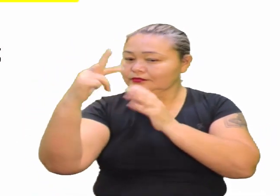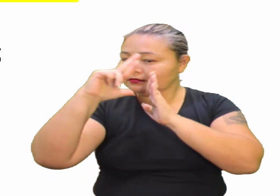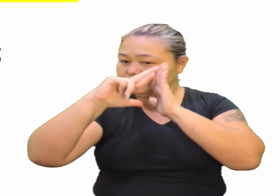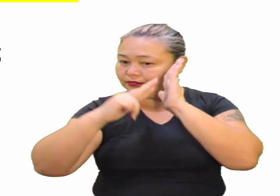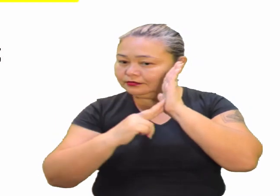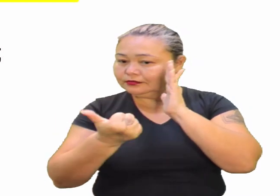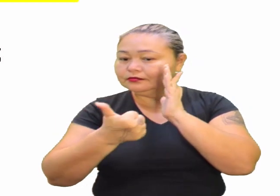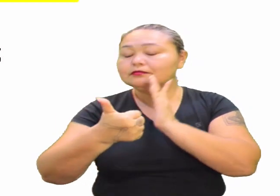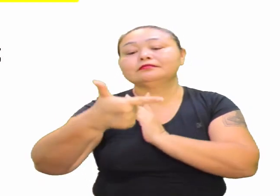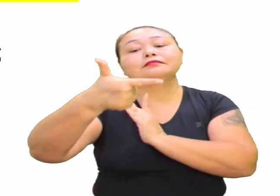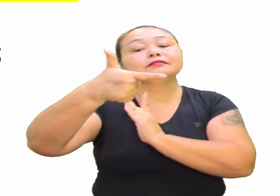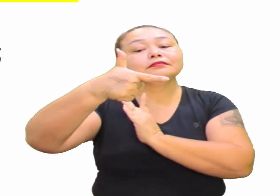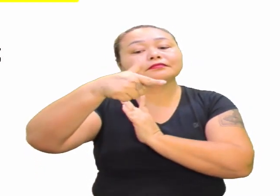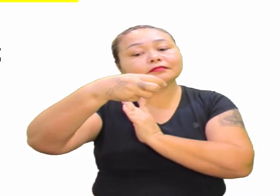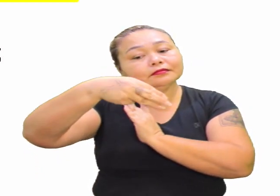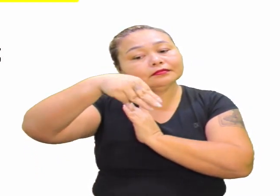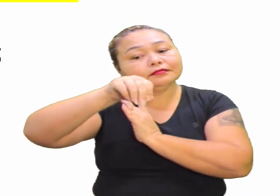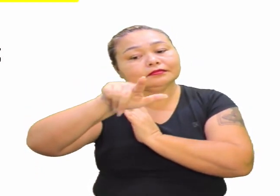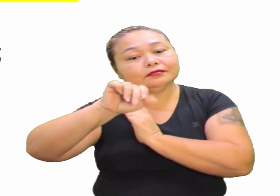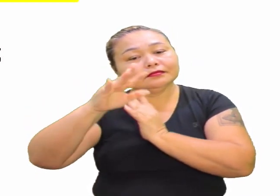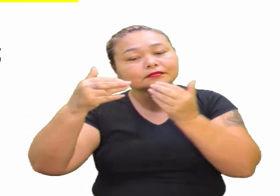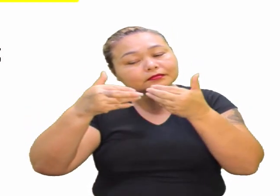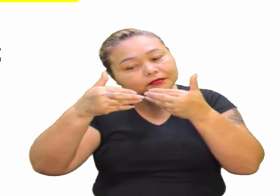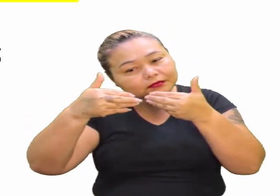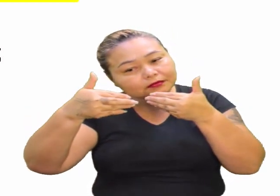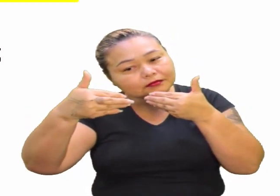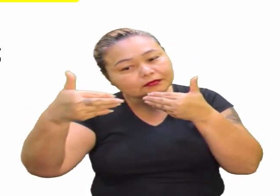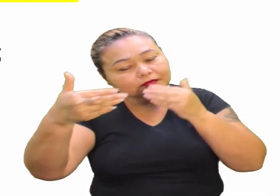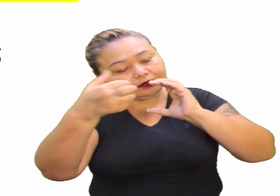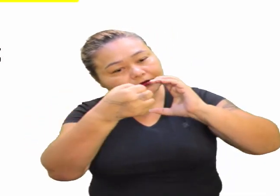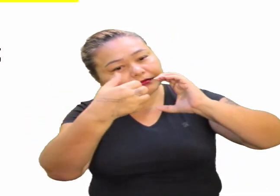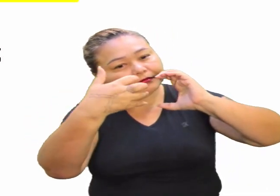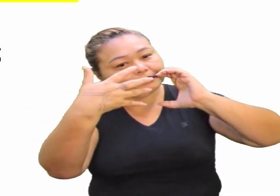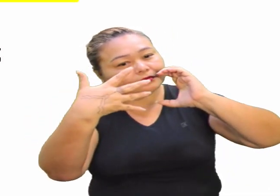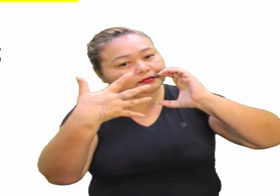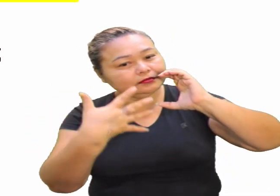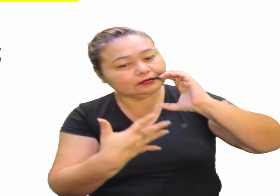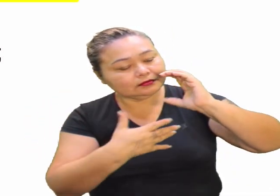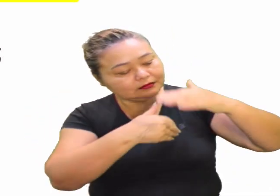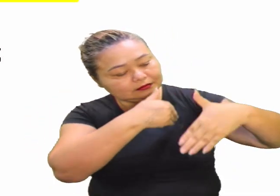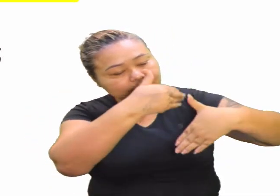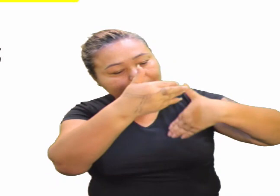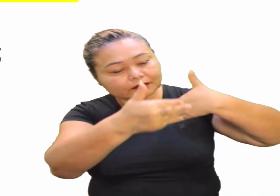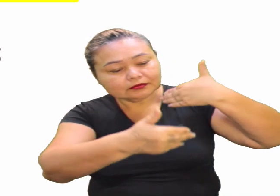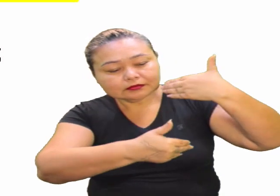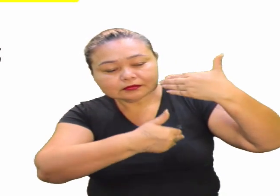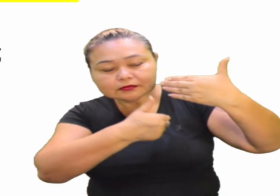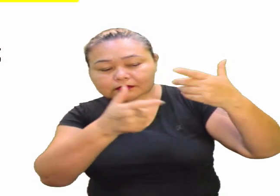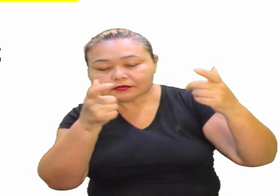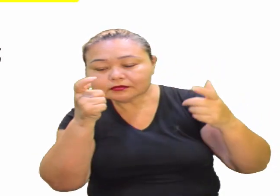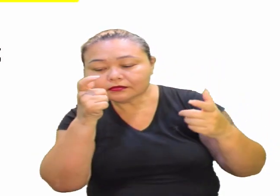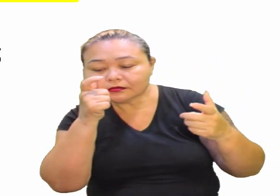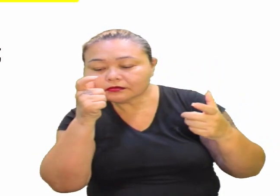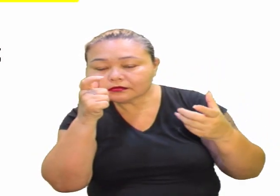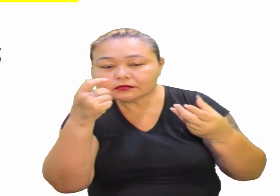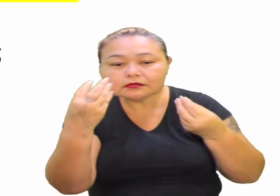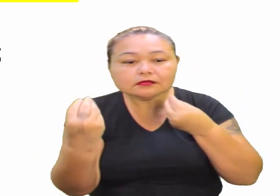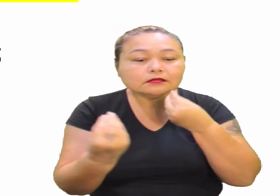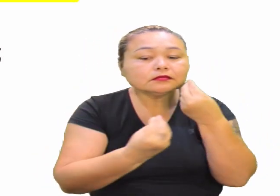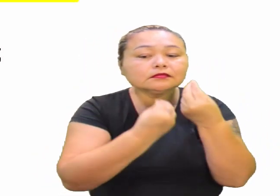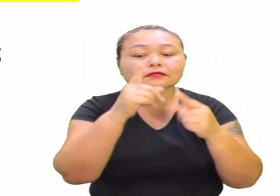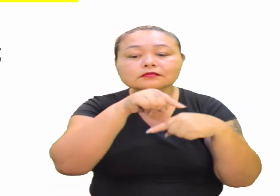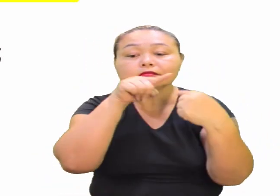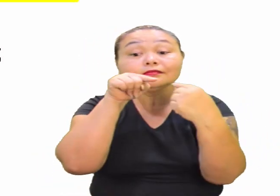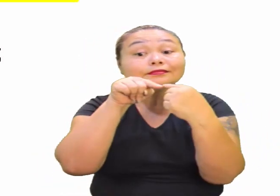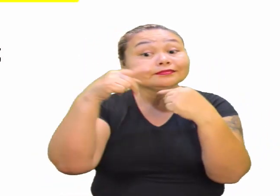mendeliana, vamos falar uma introdução, característica do processo experimental e qual é o